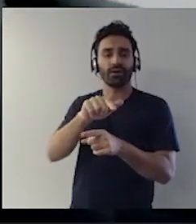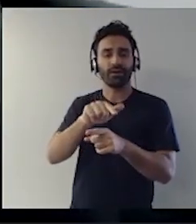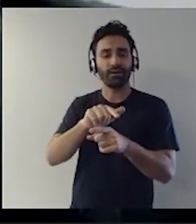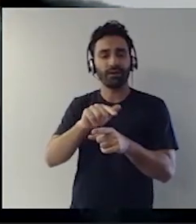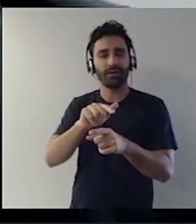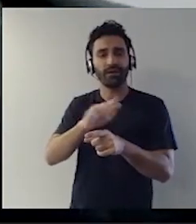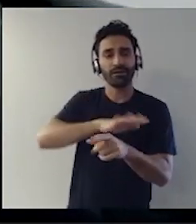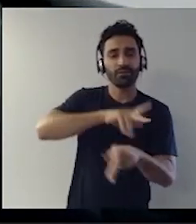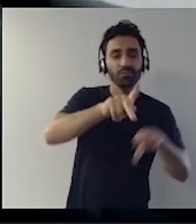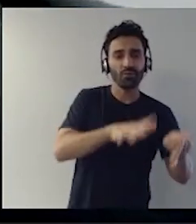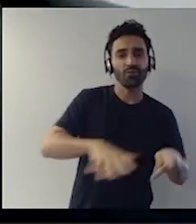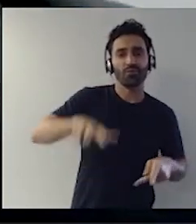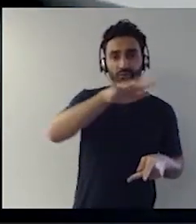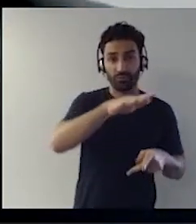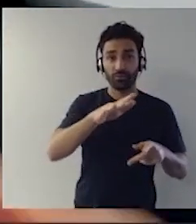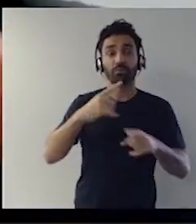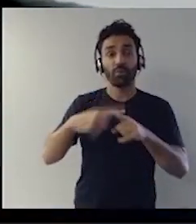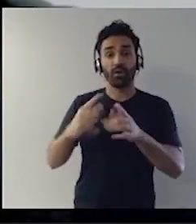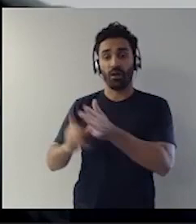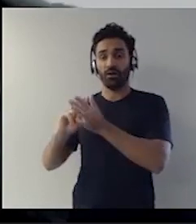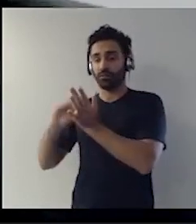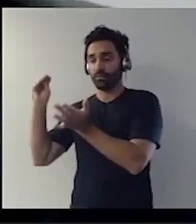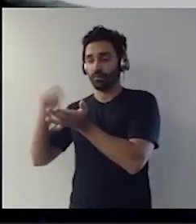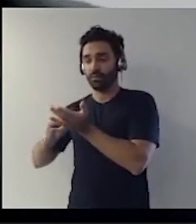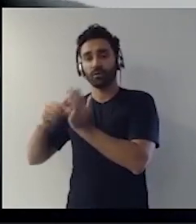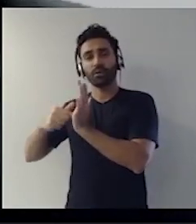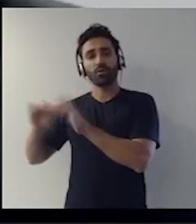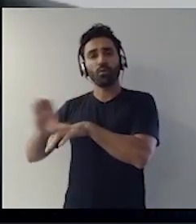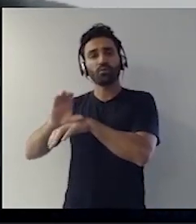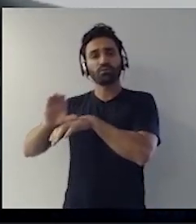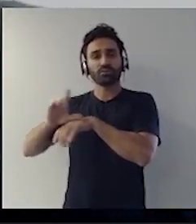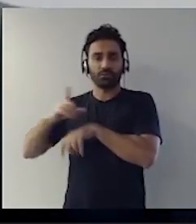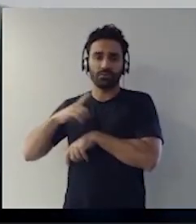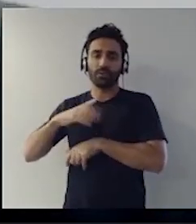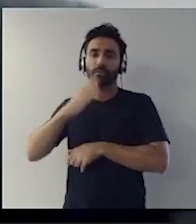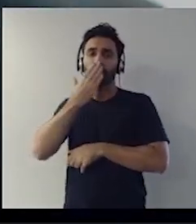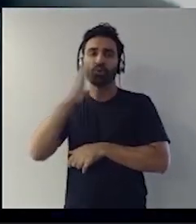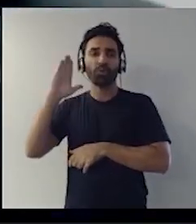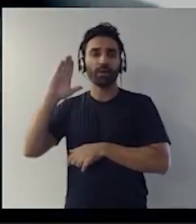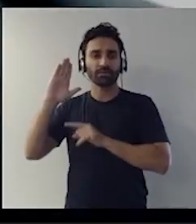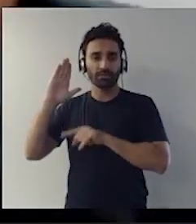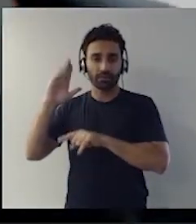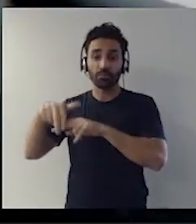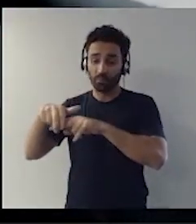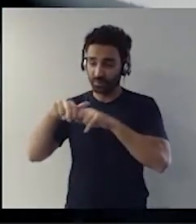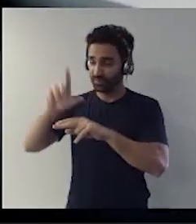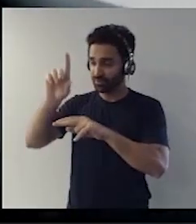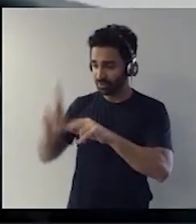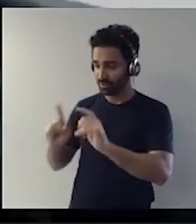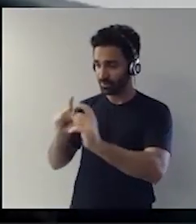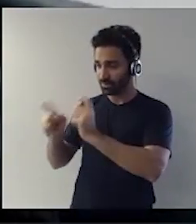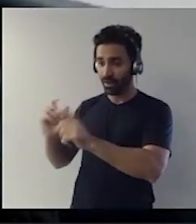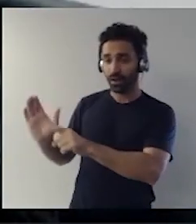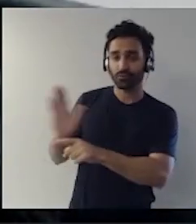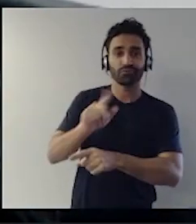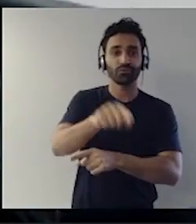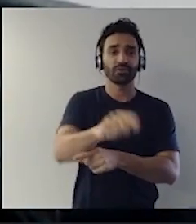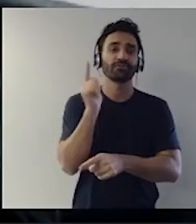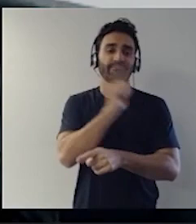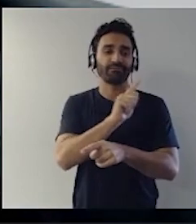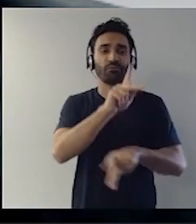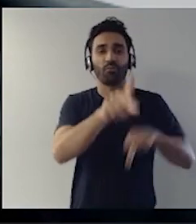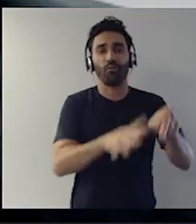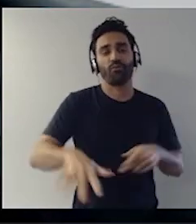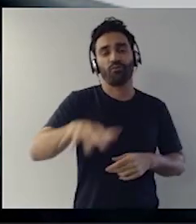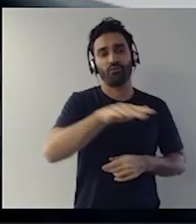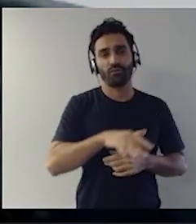constitucionais estabelecidas. Então, eu não consigo ler o direito administrativo que não refém do artigo 3º da Constituição,